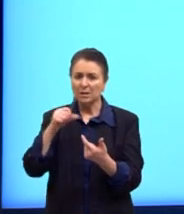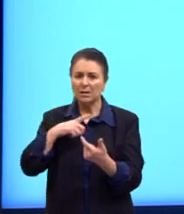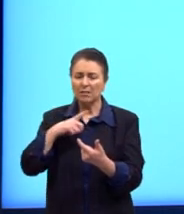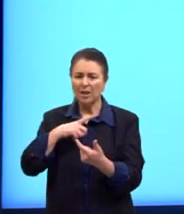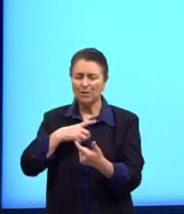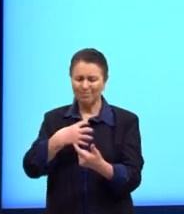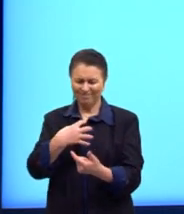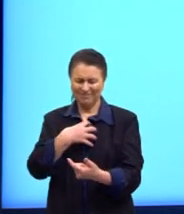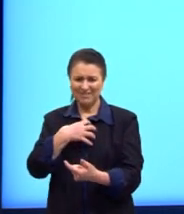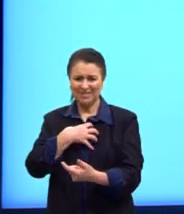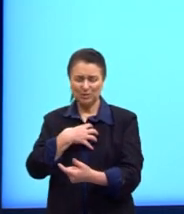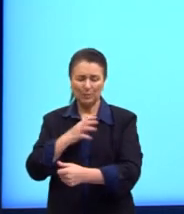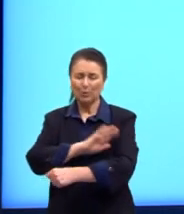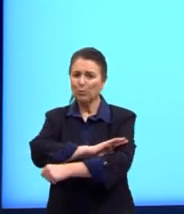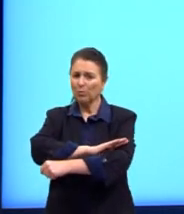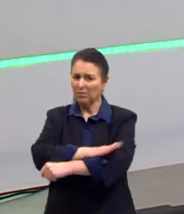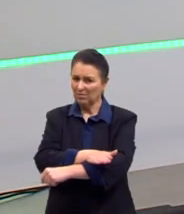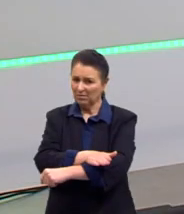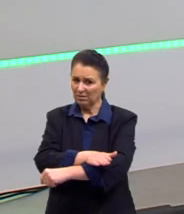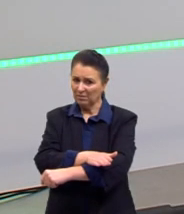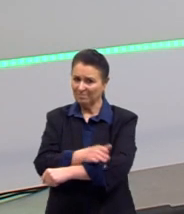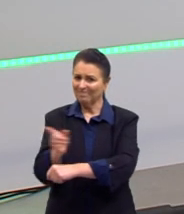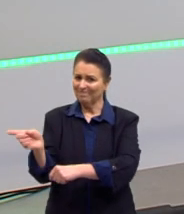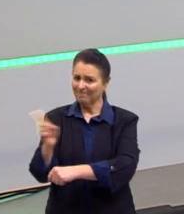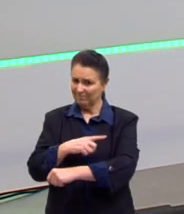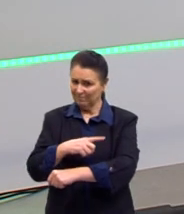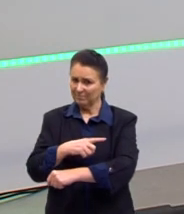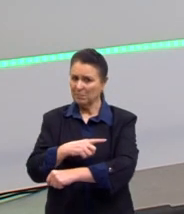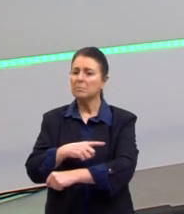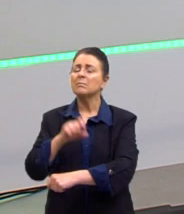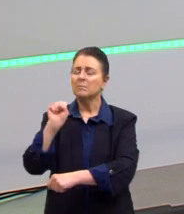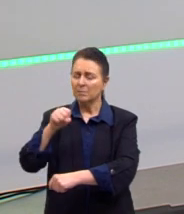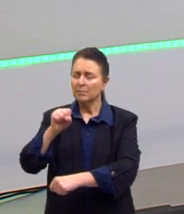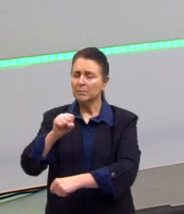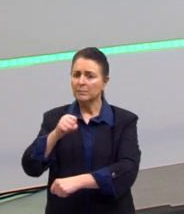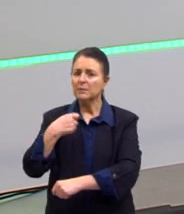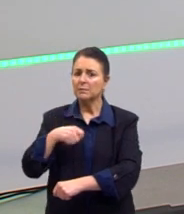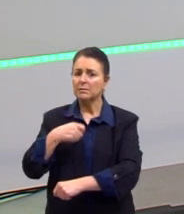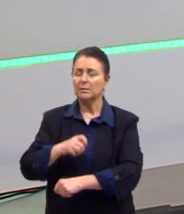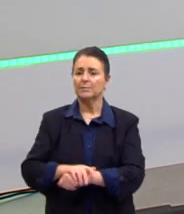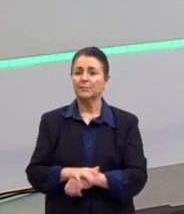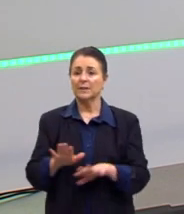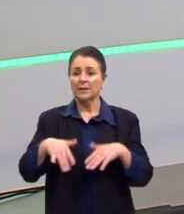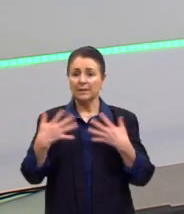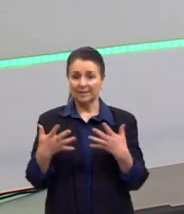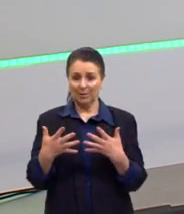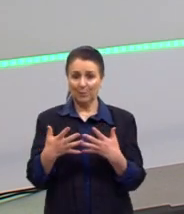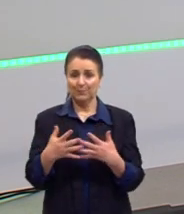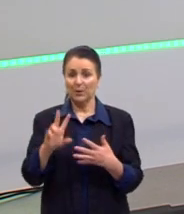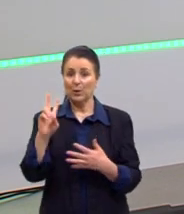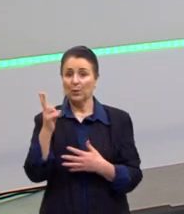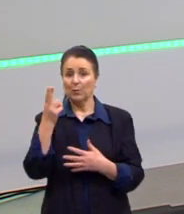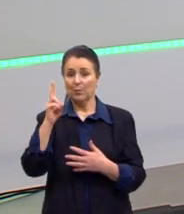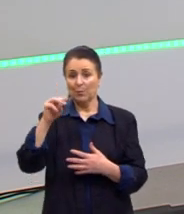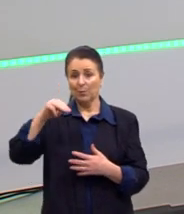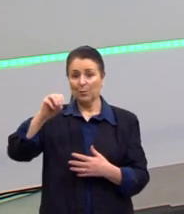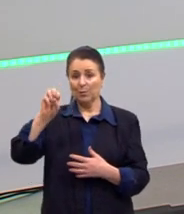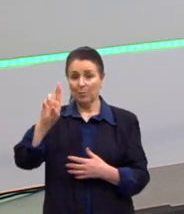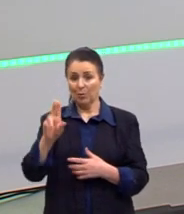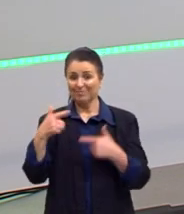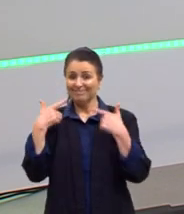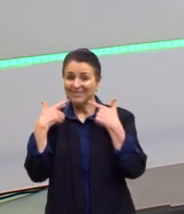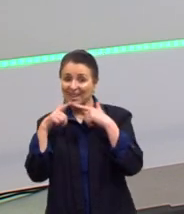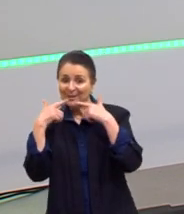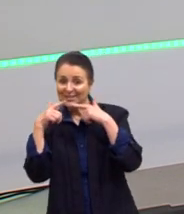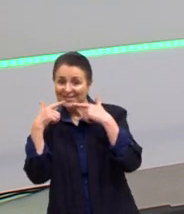racista e sim elas devem ser combatidas então aqui a gente determinou que o amor negro não é um termo que a gente